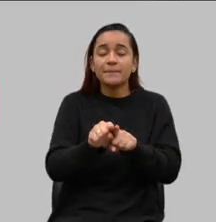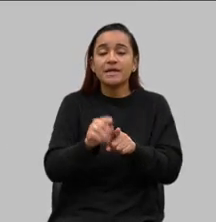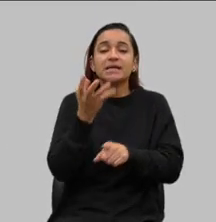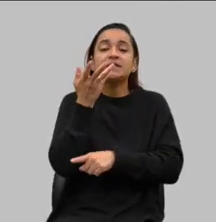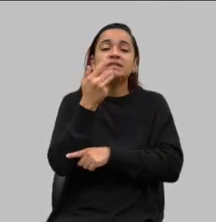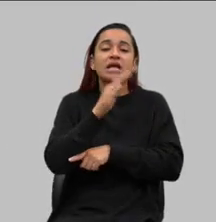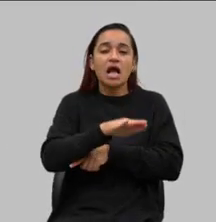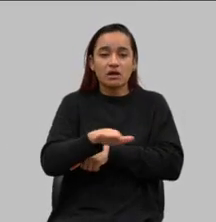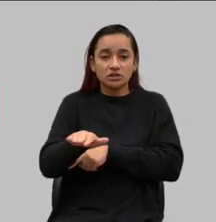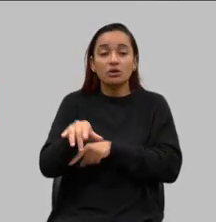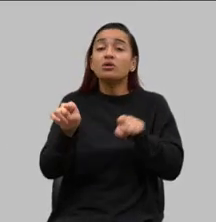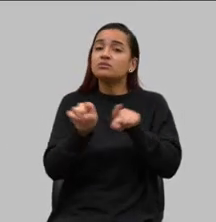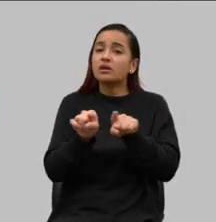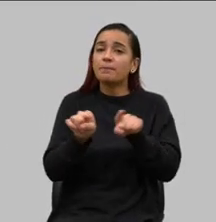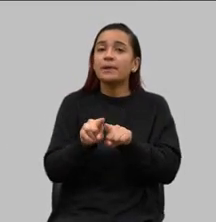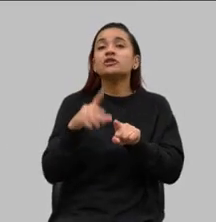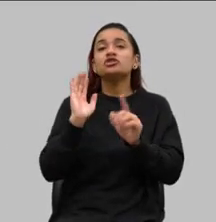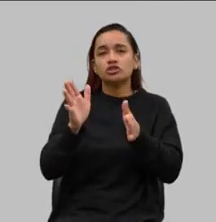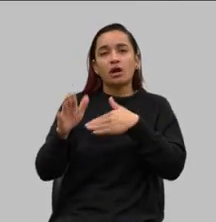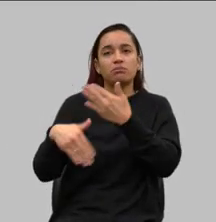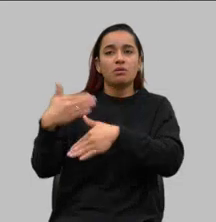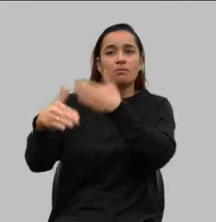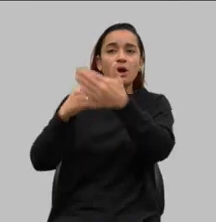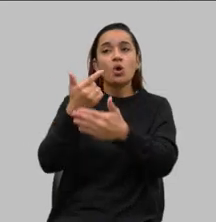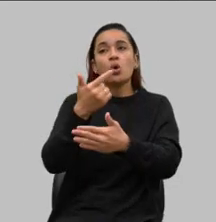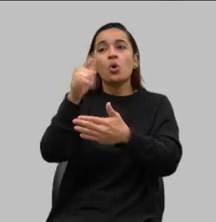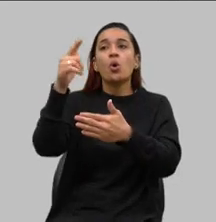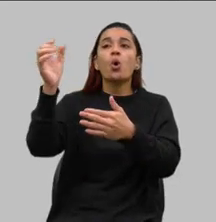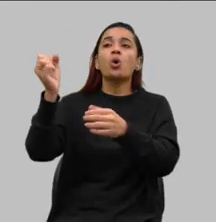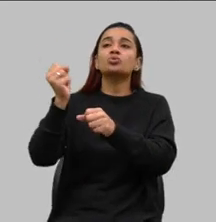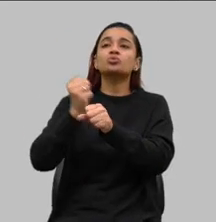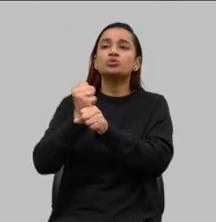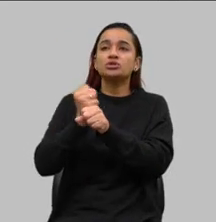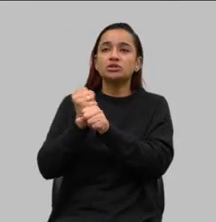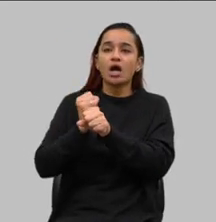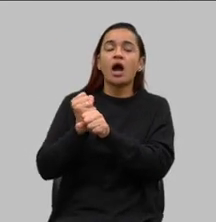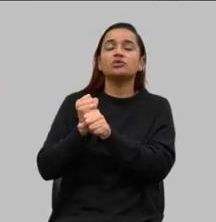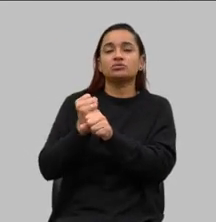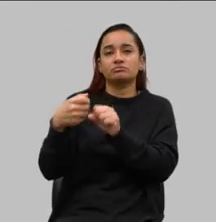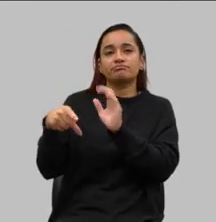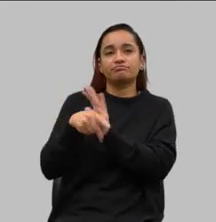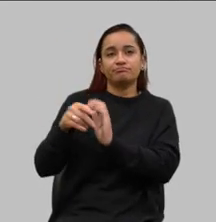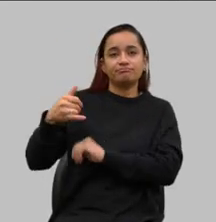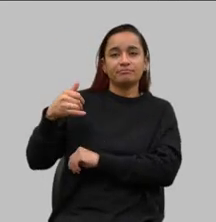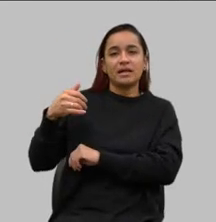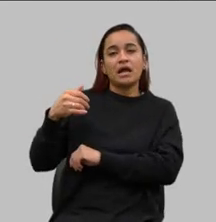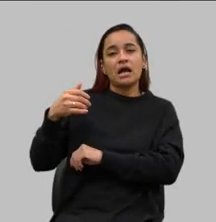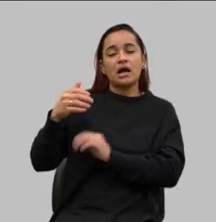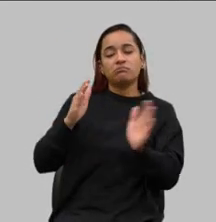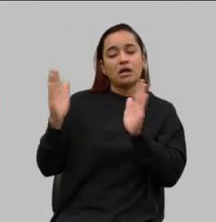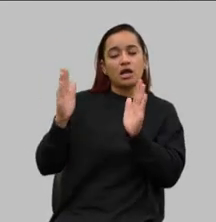outros anos eh períodos escolares mas a gente tem quatro pilares importantes de trabalho no âmbito desse